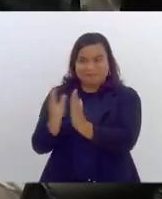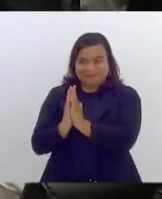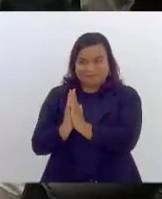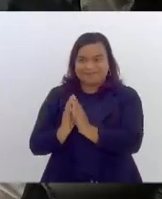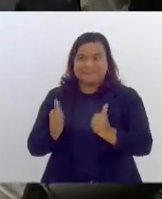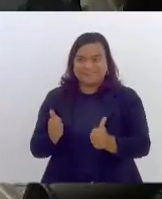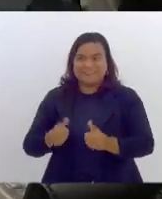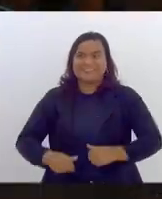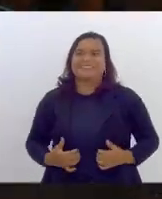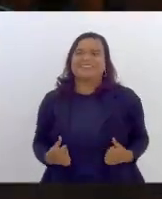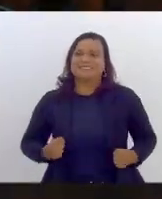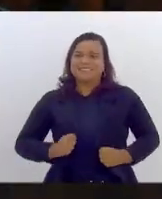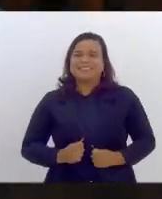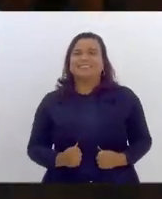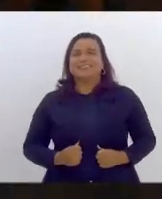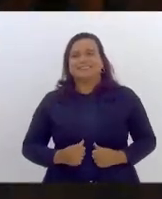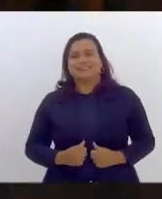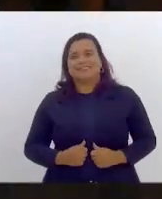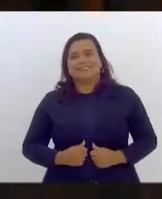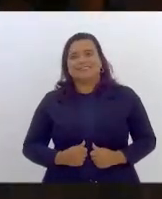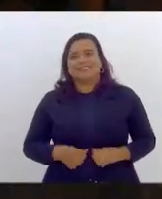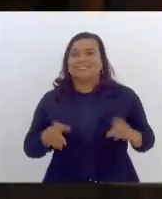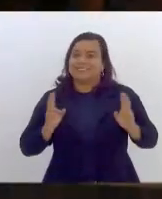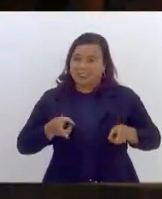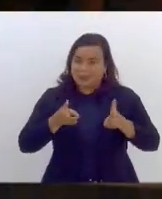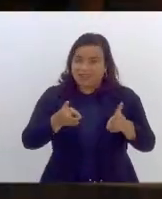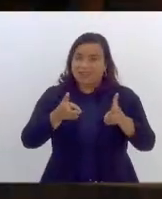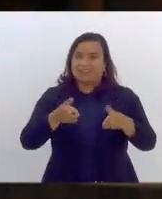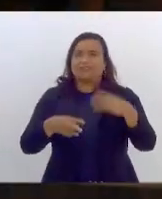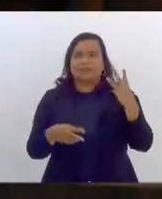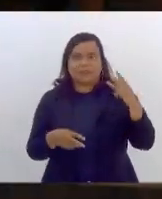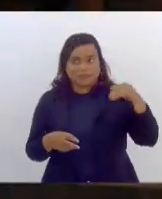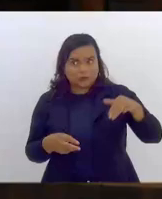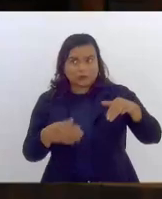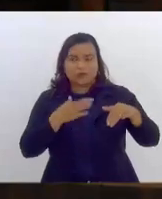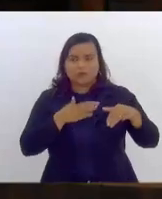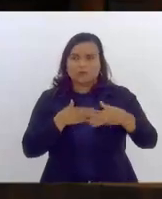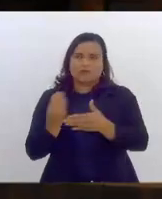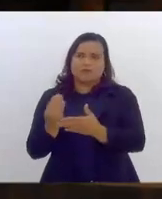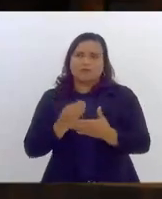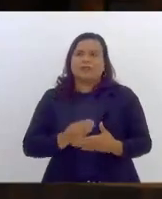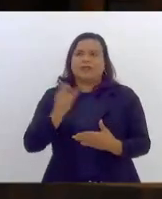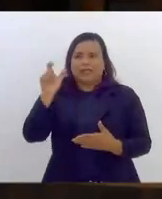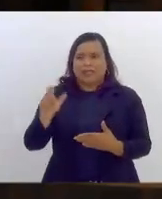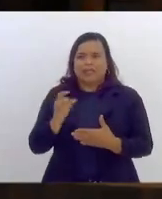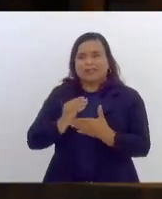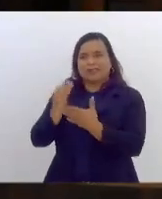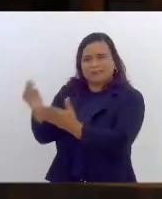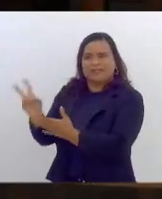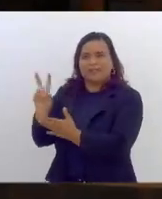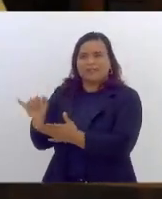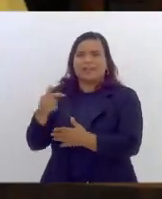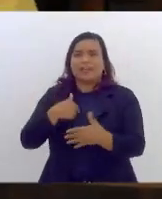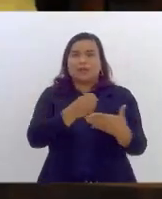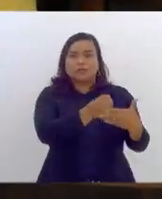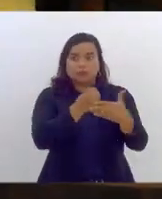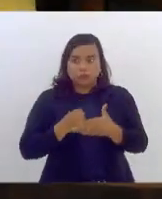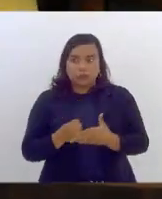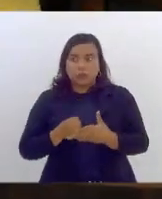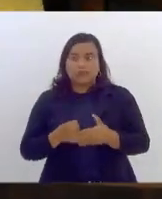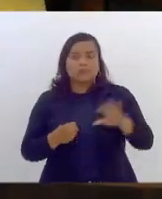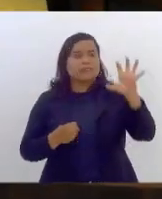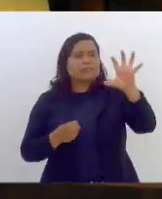Obrigada. E aí, continuando, nos meus 3 minutos que ela vai entregar, eu trouxe do